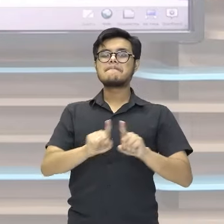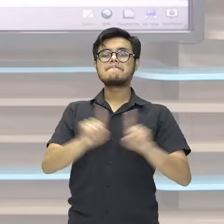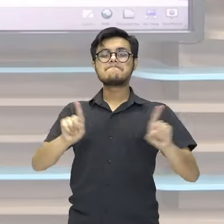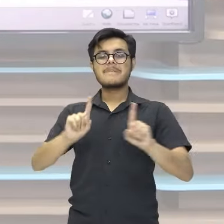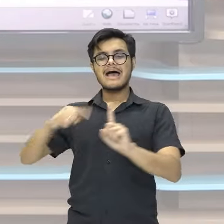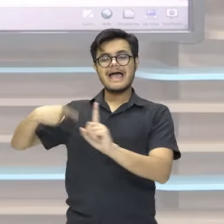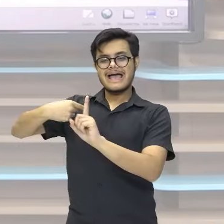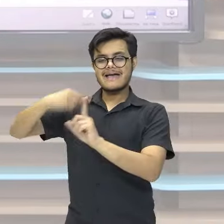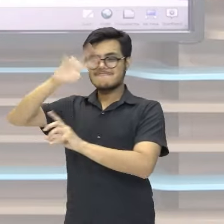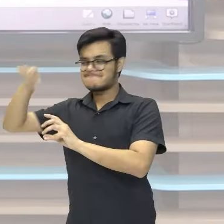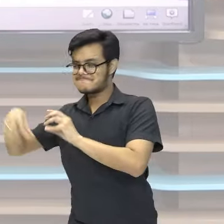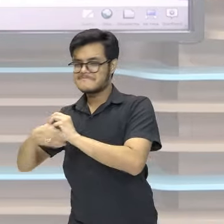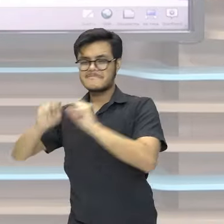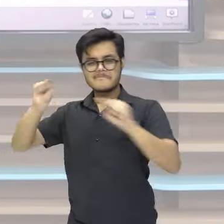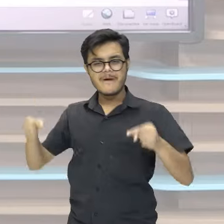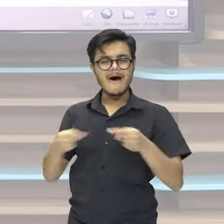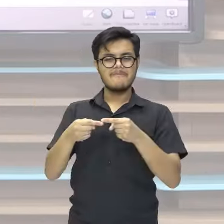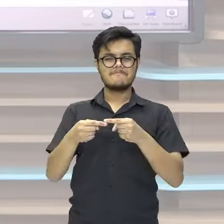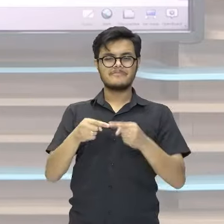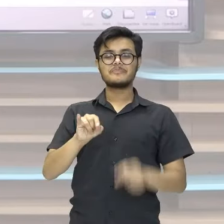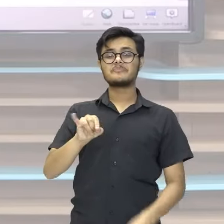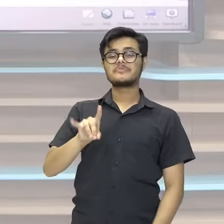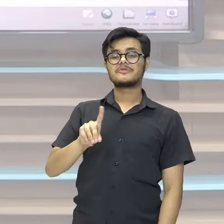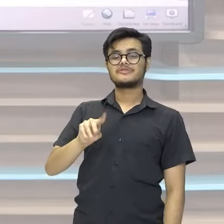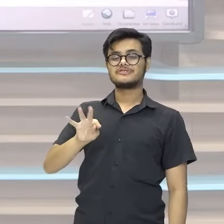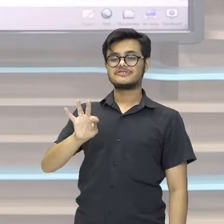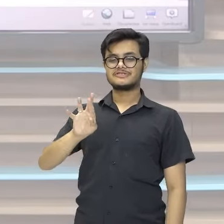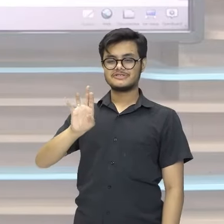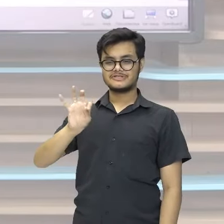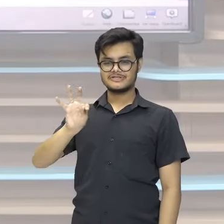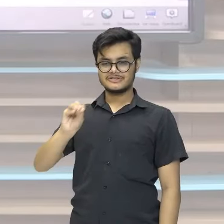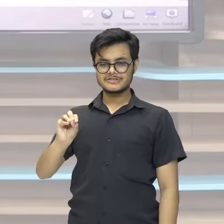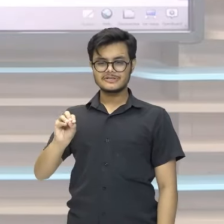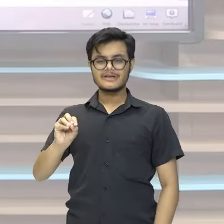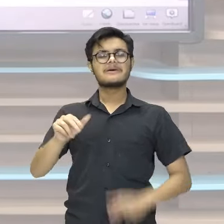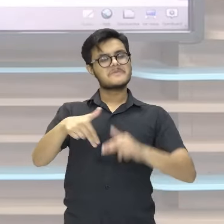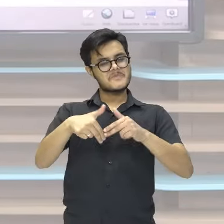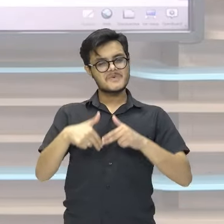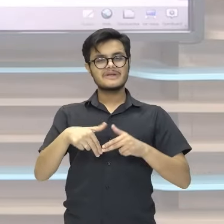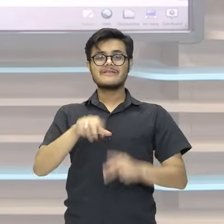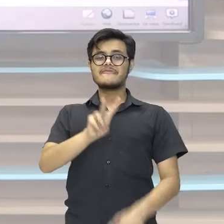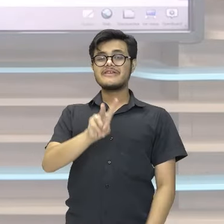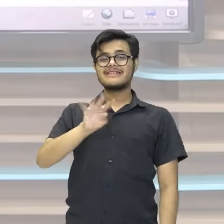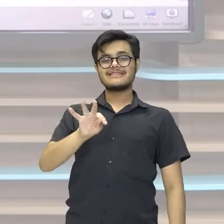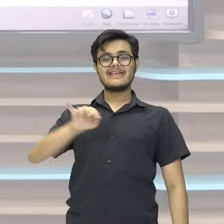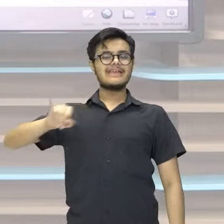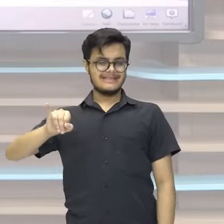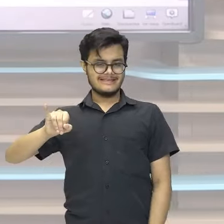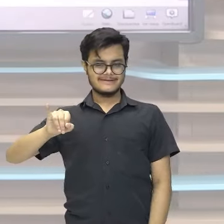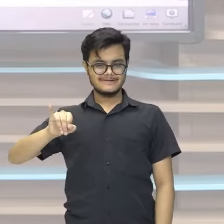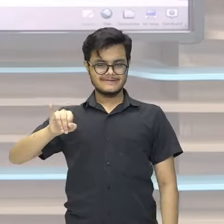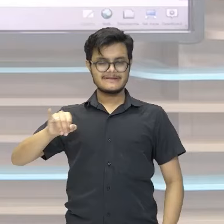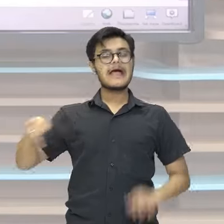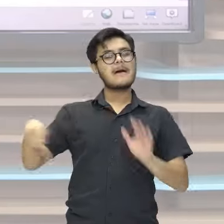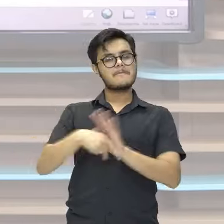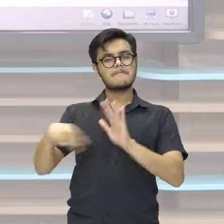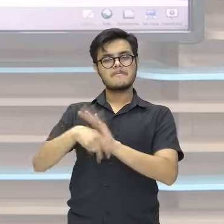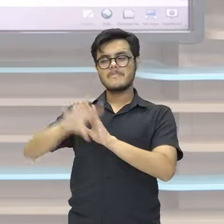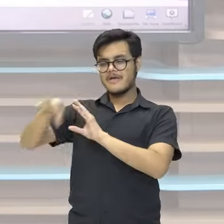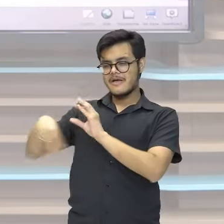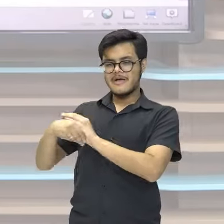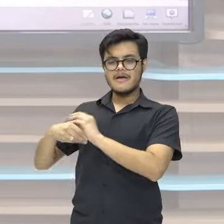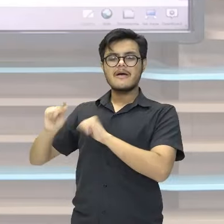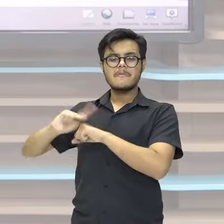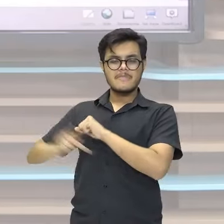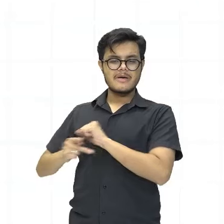essa ligação é indireta Ok então por isso que é verbo transitivo indireto por causa da preposição Vamos